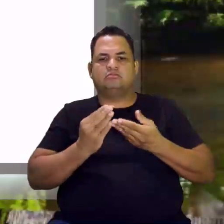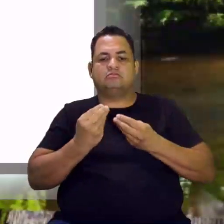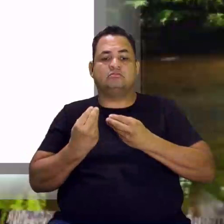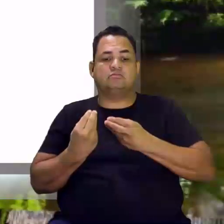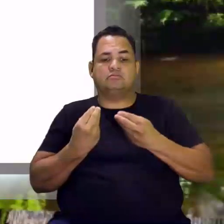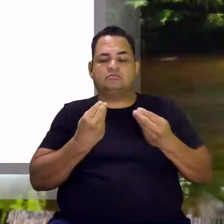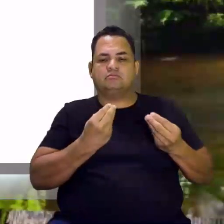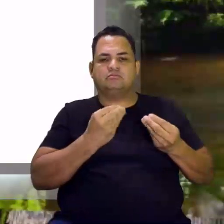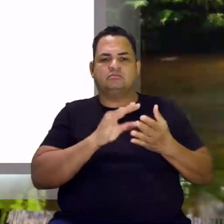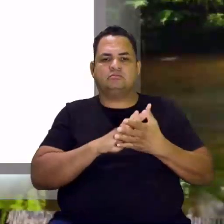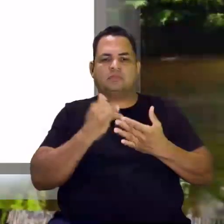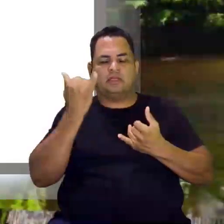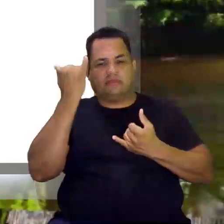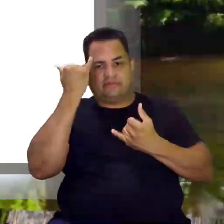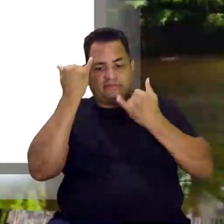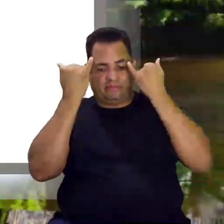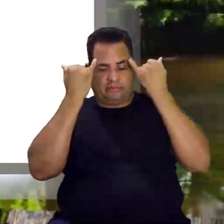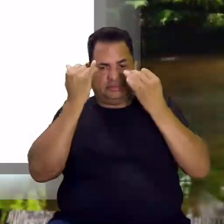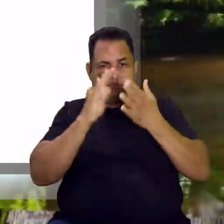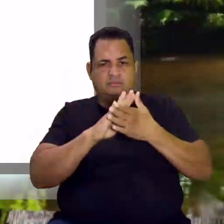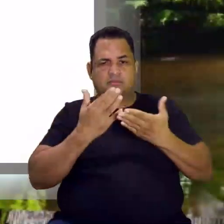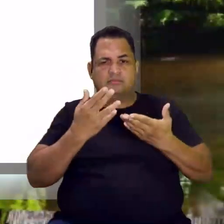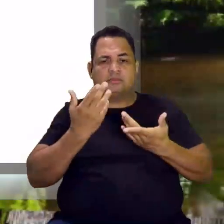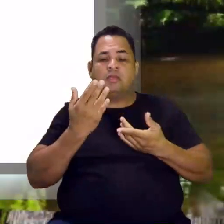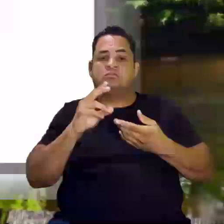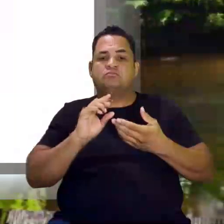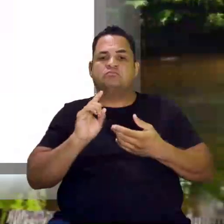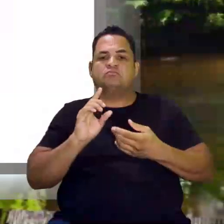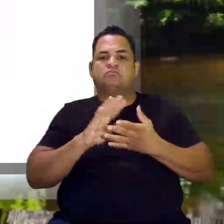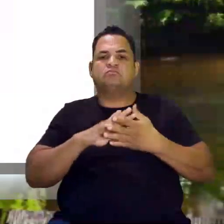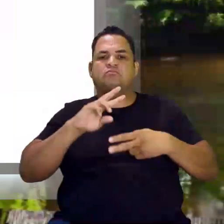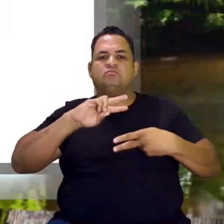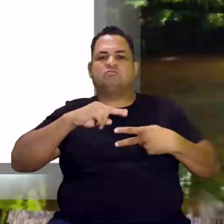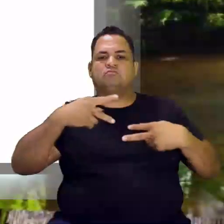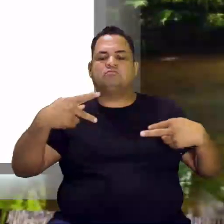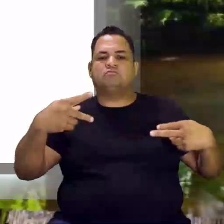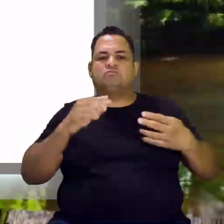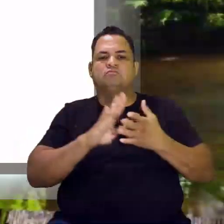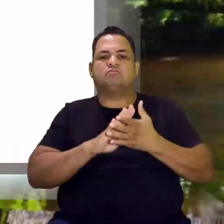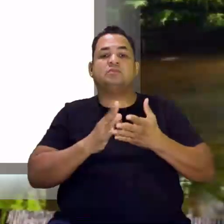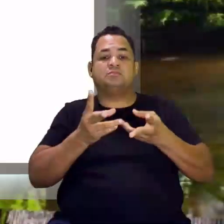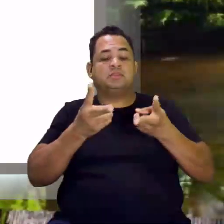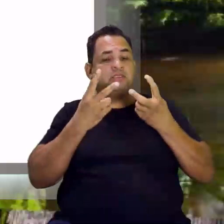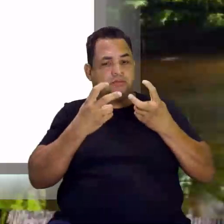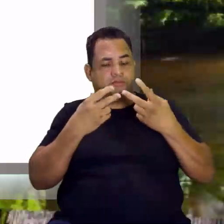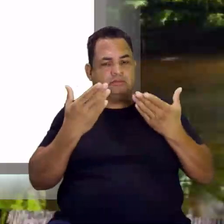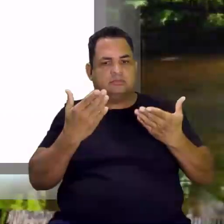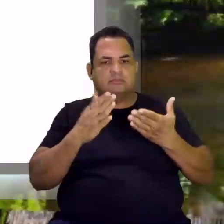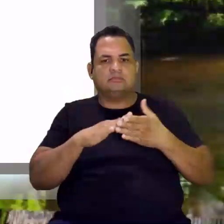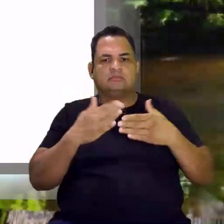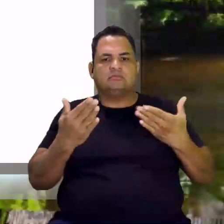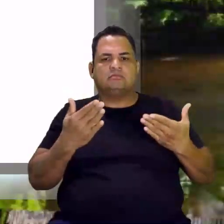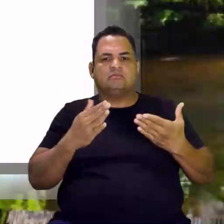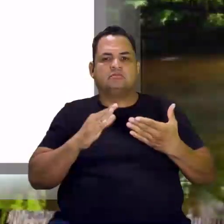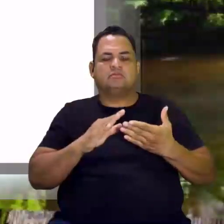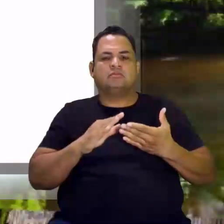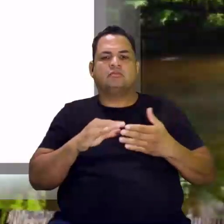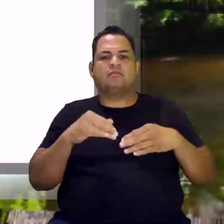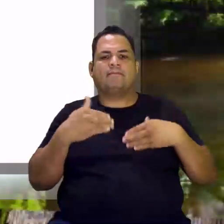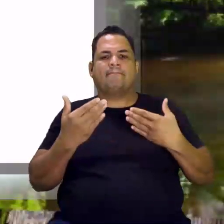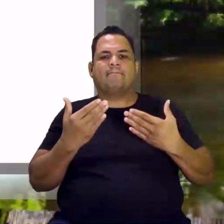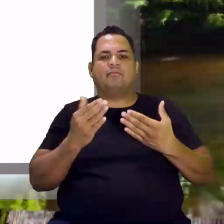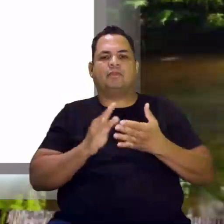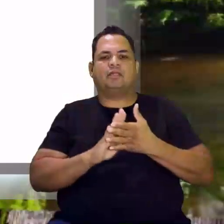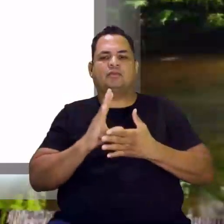as instruções. E isso só o material genético pode fazer. E eles detectaram isso, que justamente